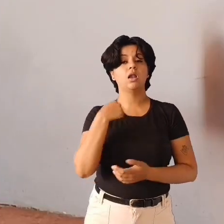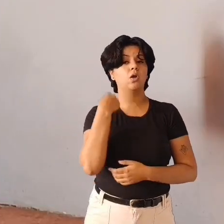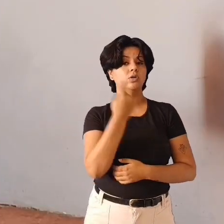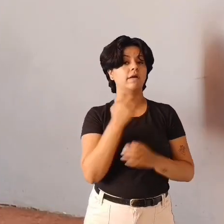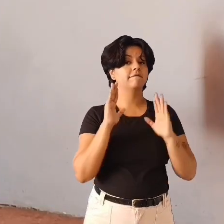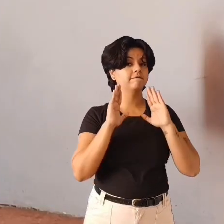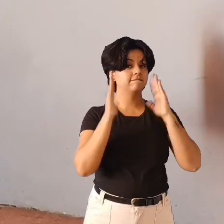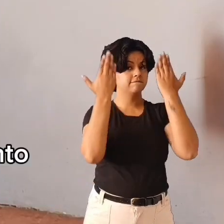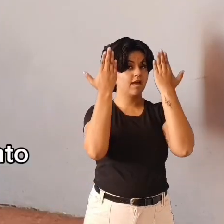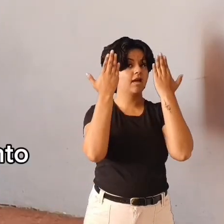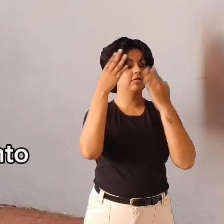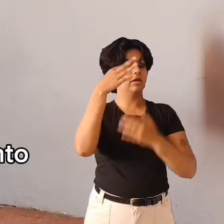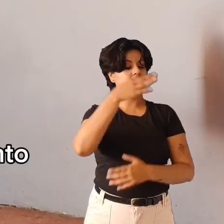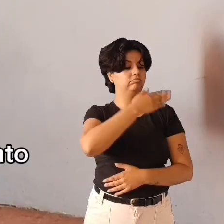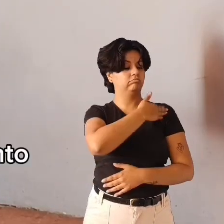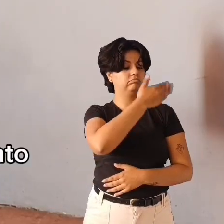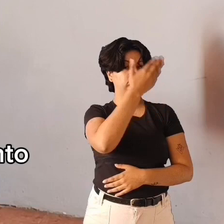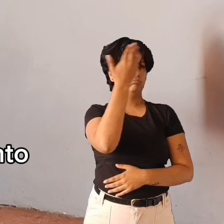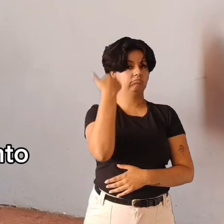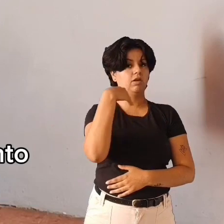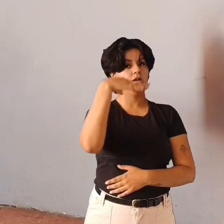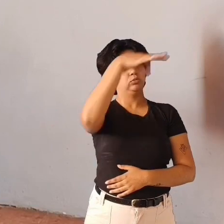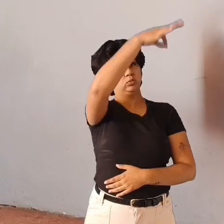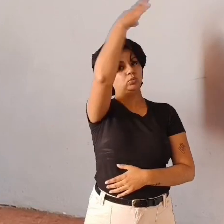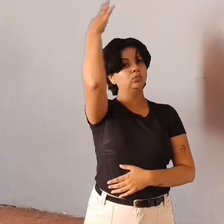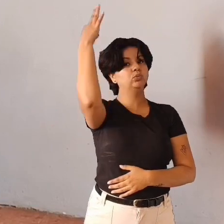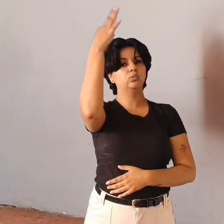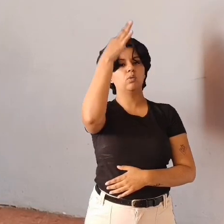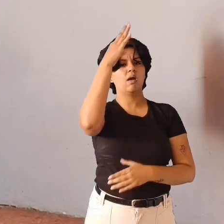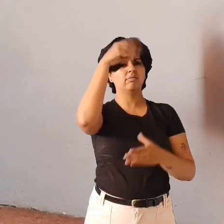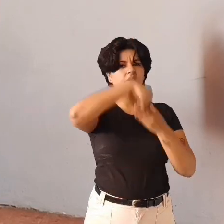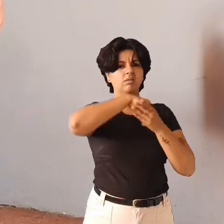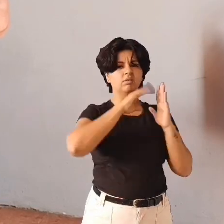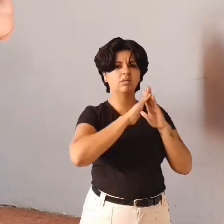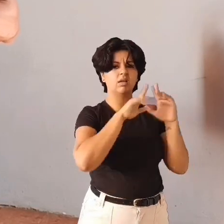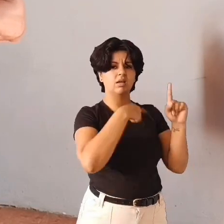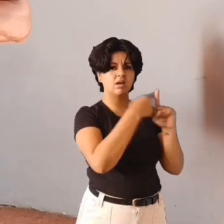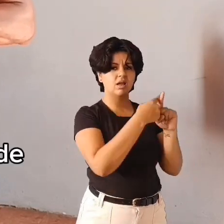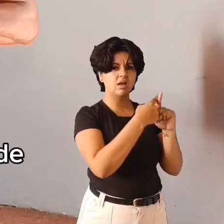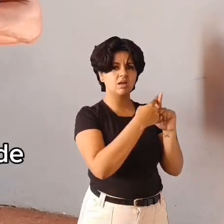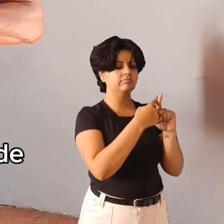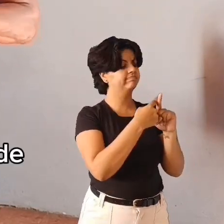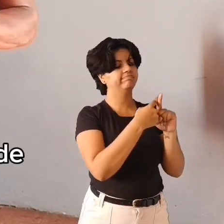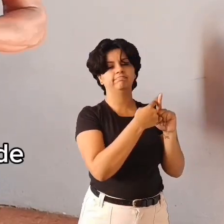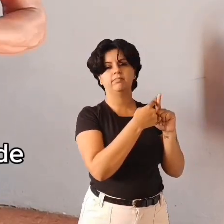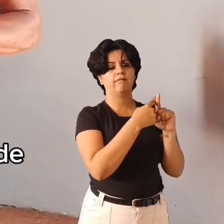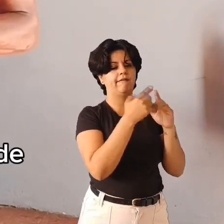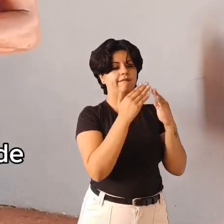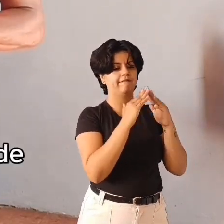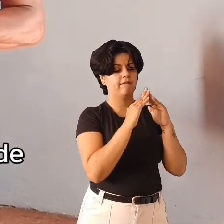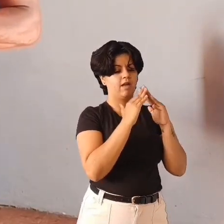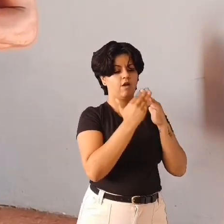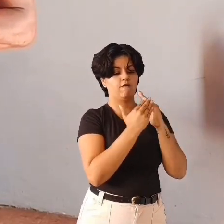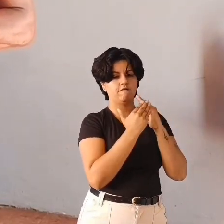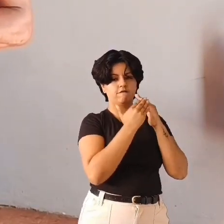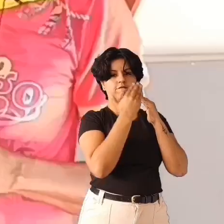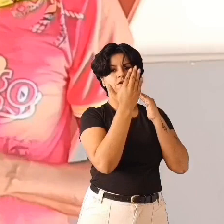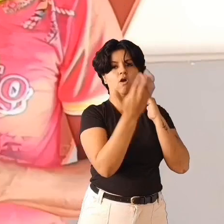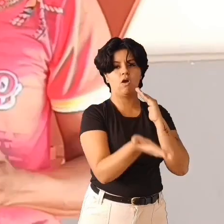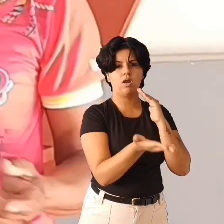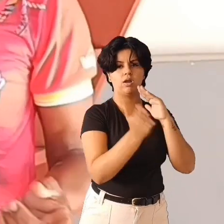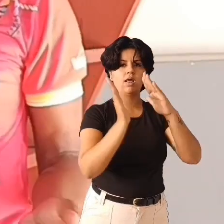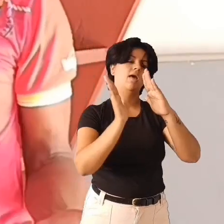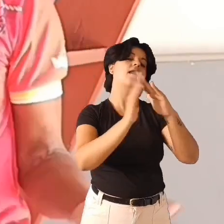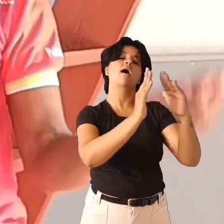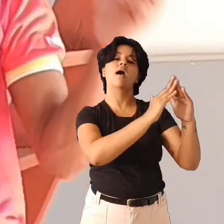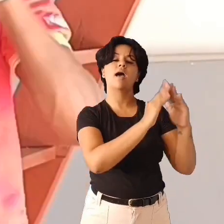assim que a nossa festa do Divino Espírito Santo, ela não era realizada na igreja, assim como a festa Nossa Senhora da Piedade. Elas